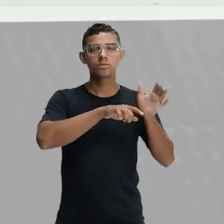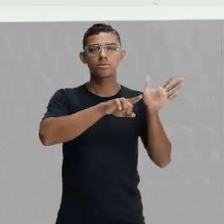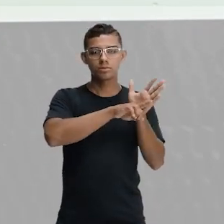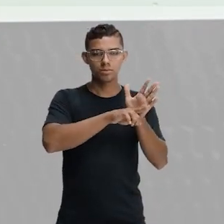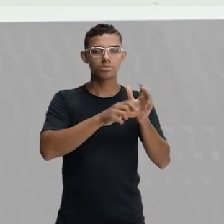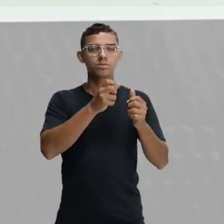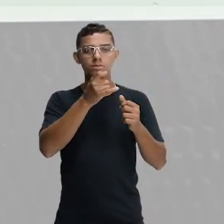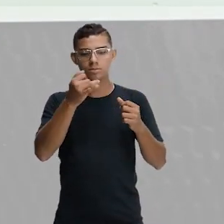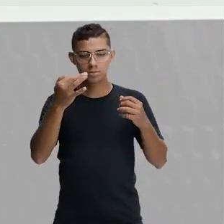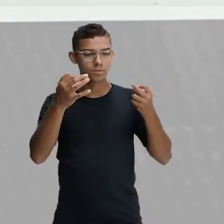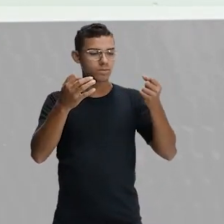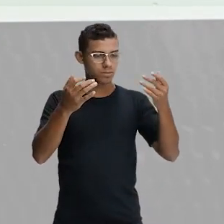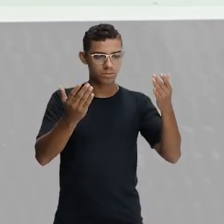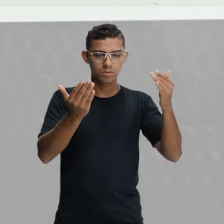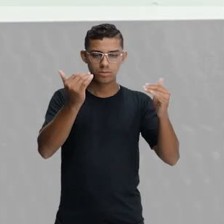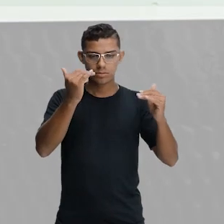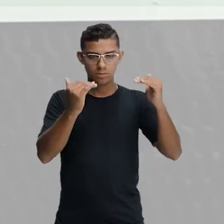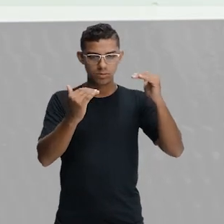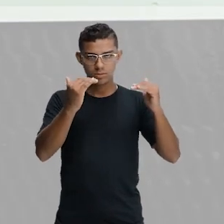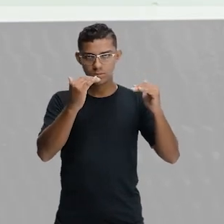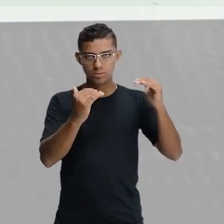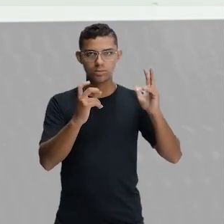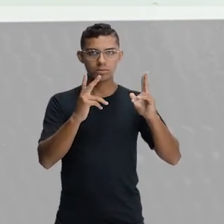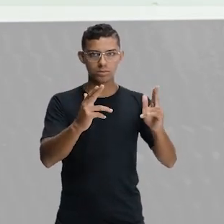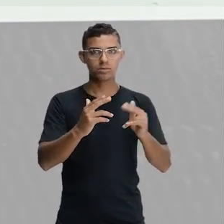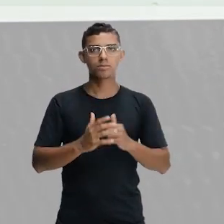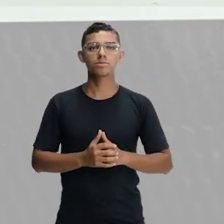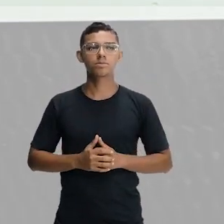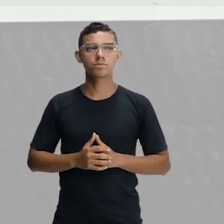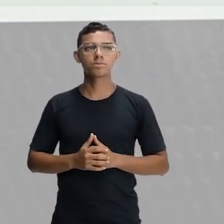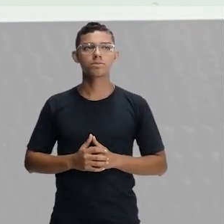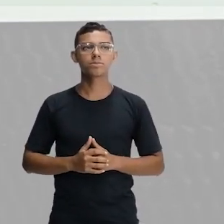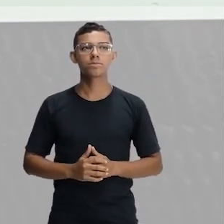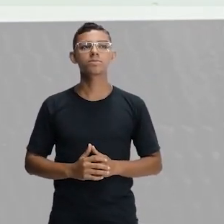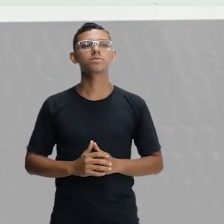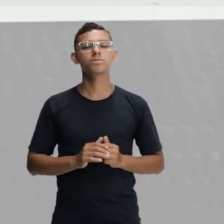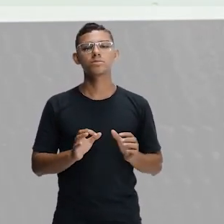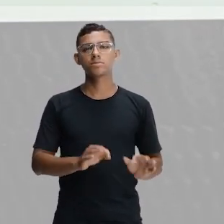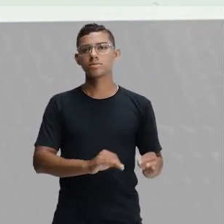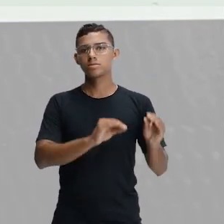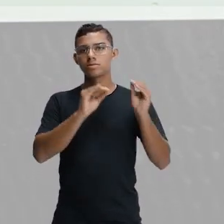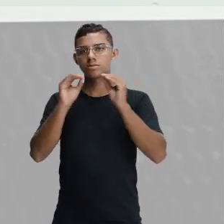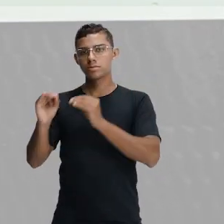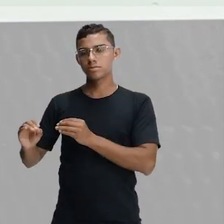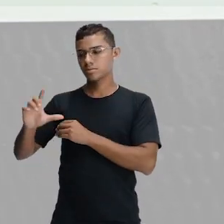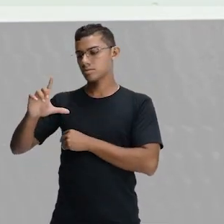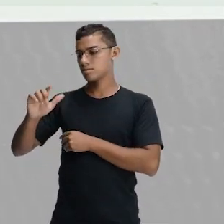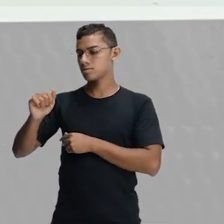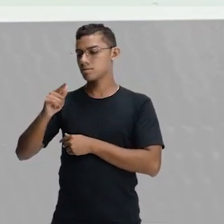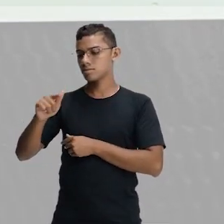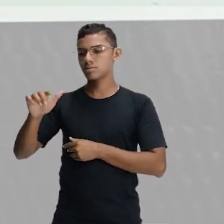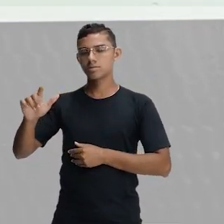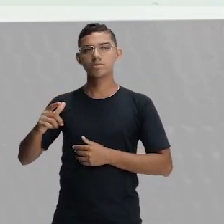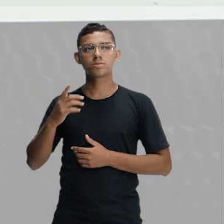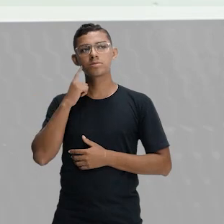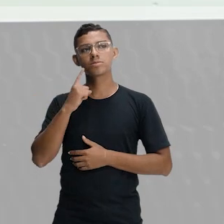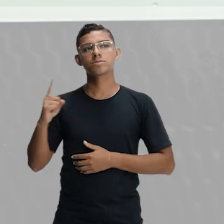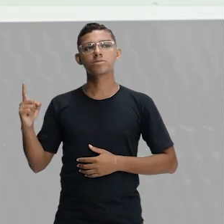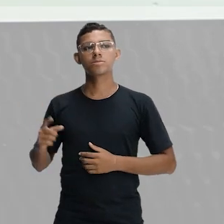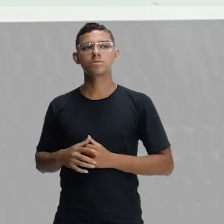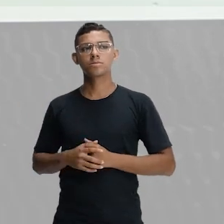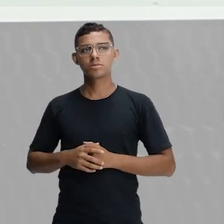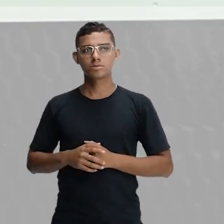quantidade. Ok? Em mesma quantidade. A mesma coisa acontece aqui no novelozinho de lã.